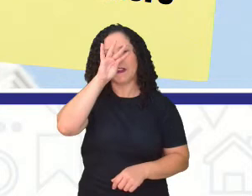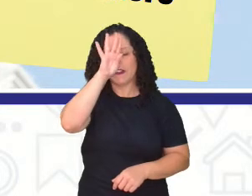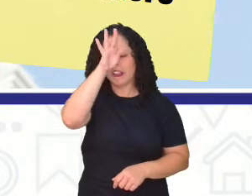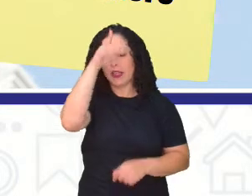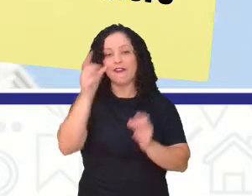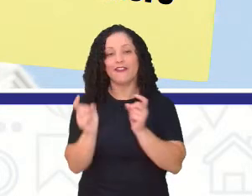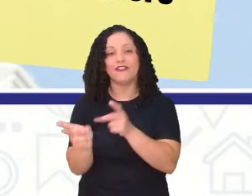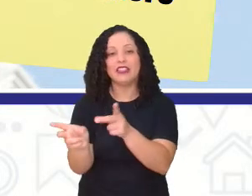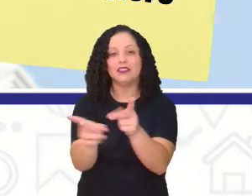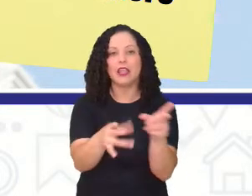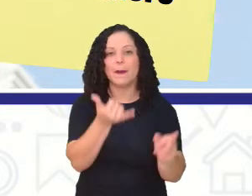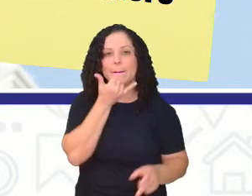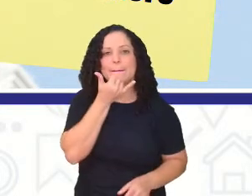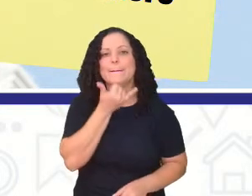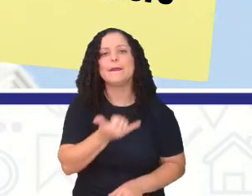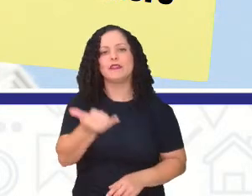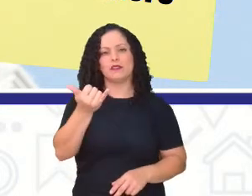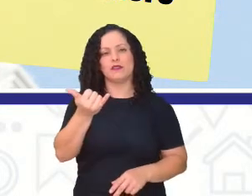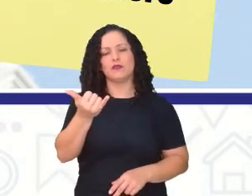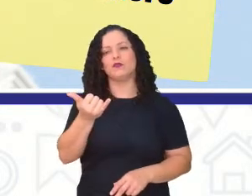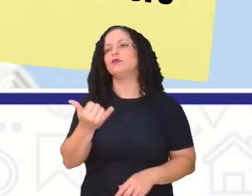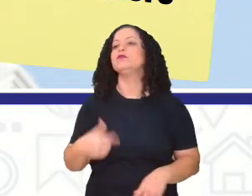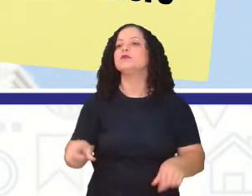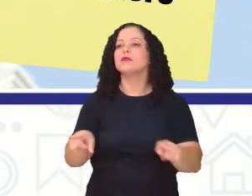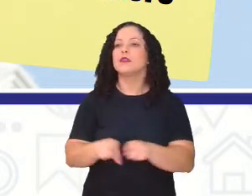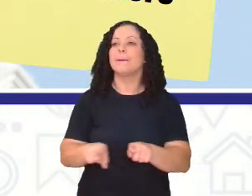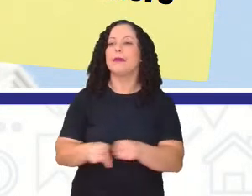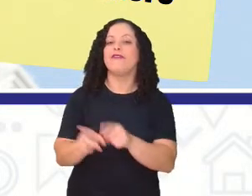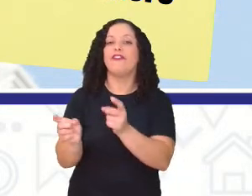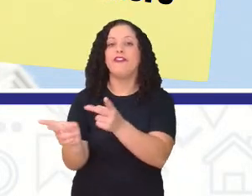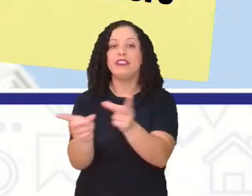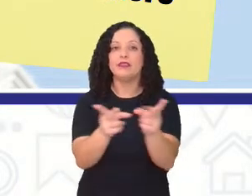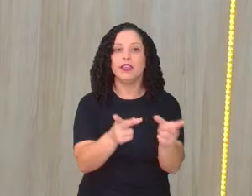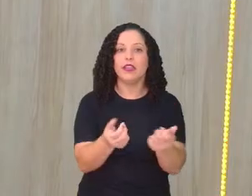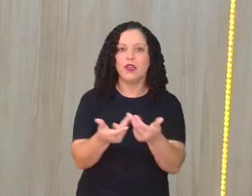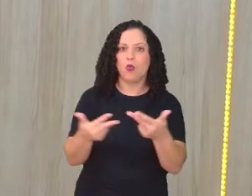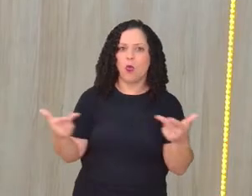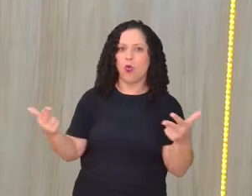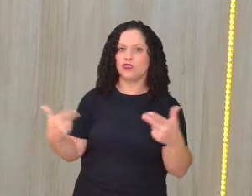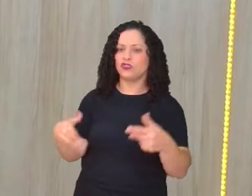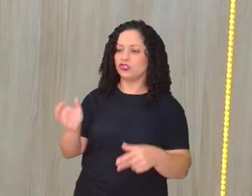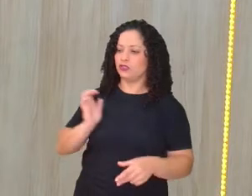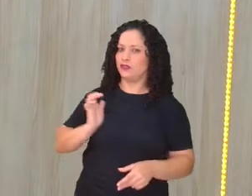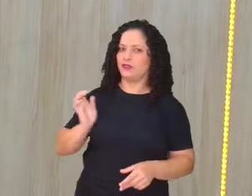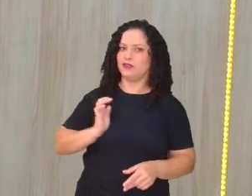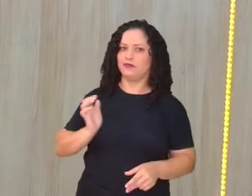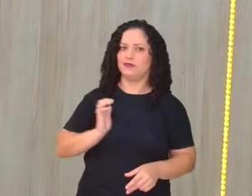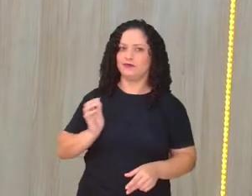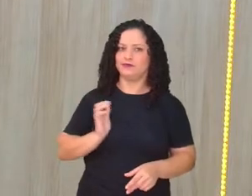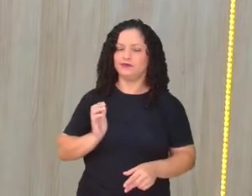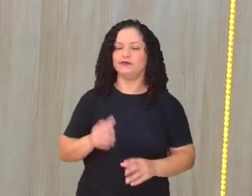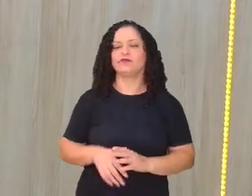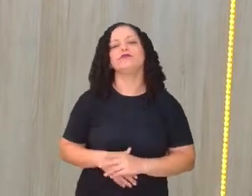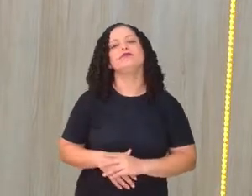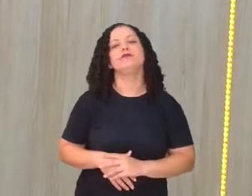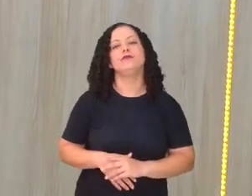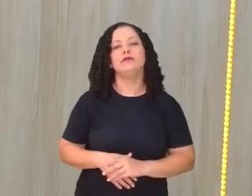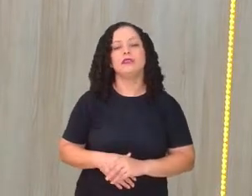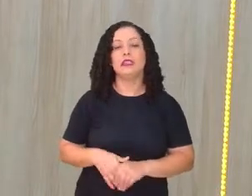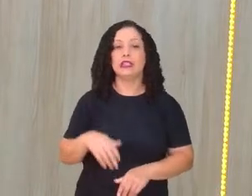da venda das indulgências e a venda de relíquias sagradas e de cargos no clero. Inclusive, alguns